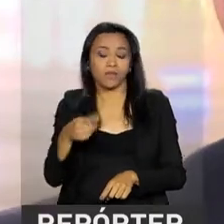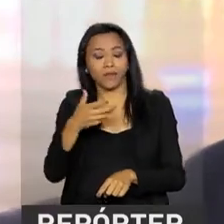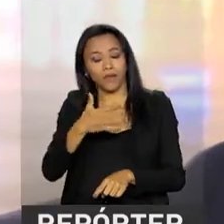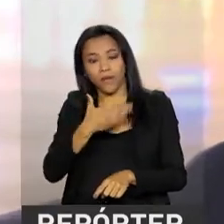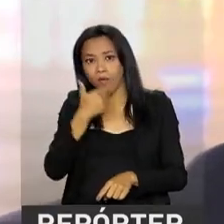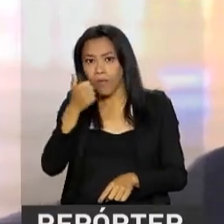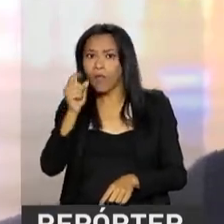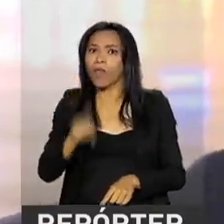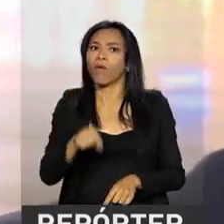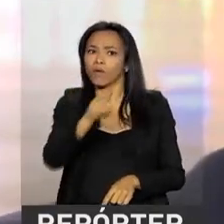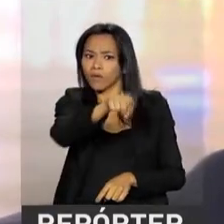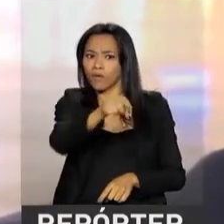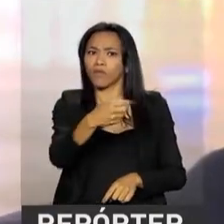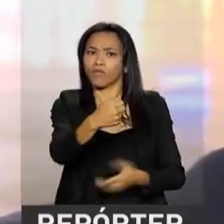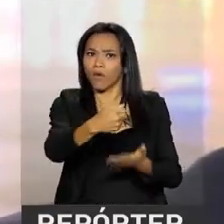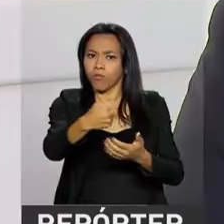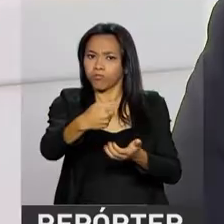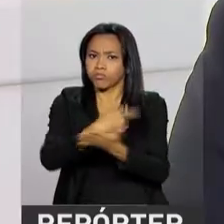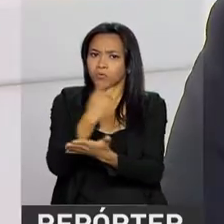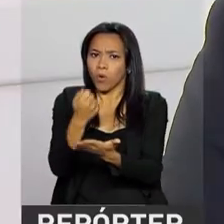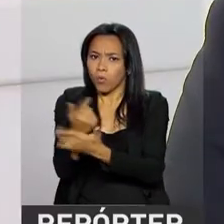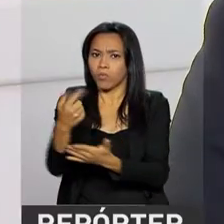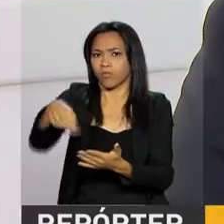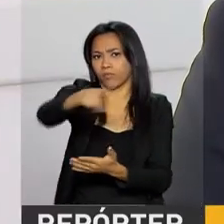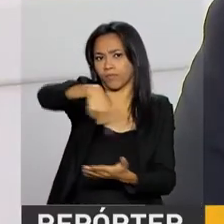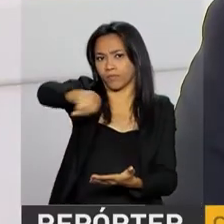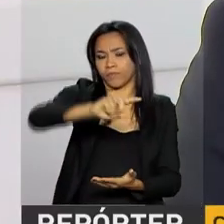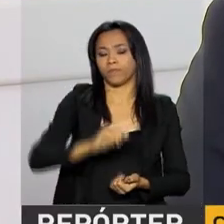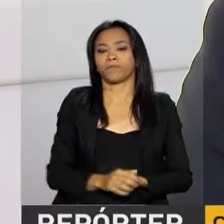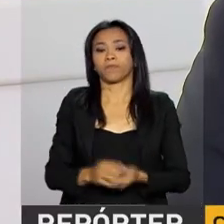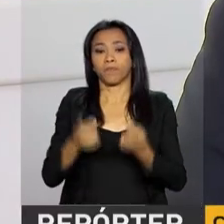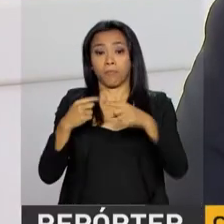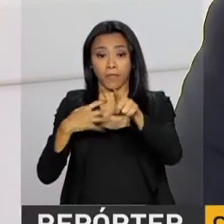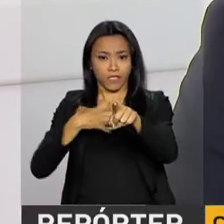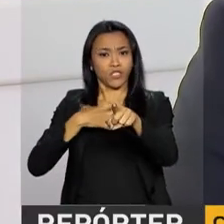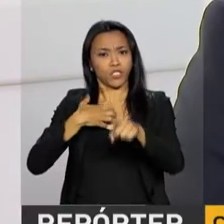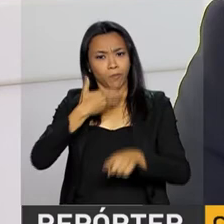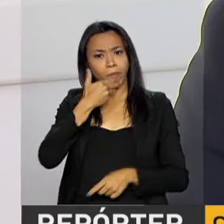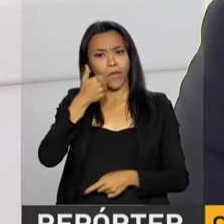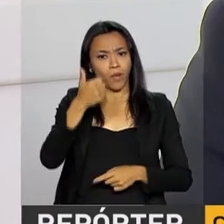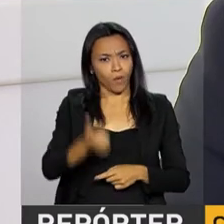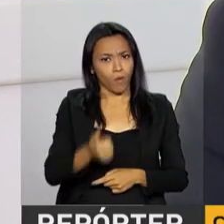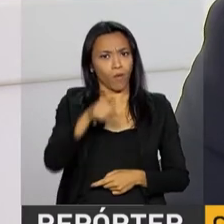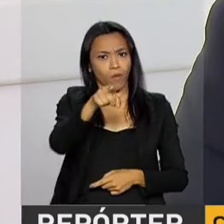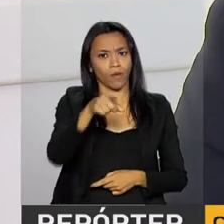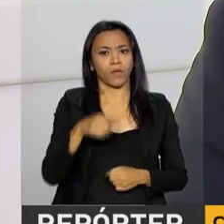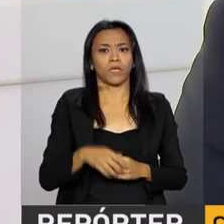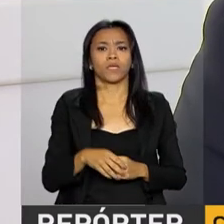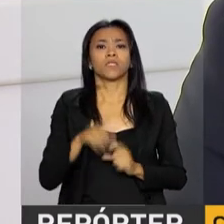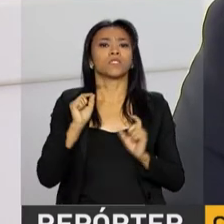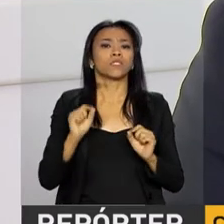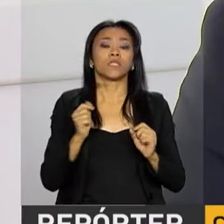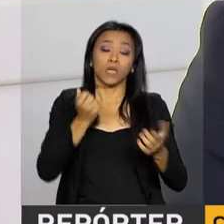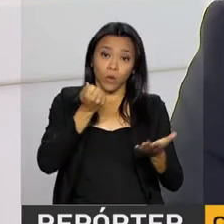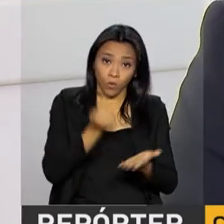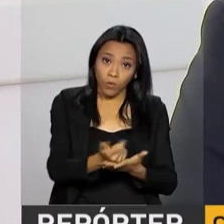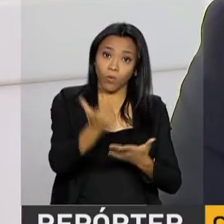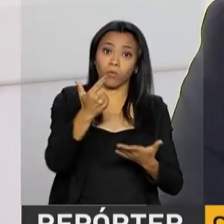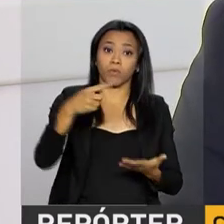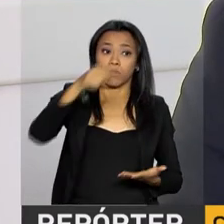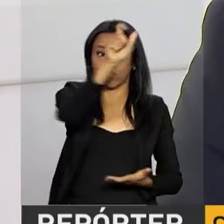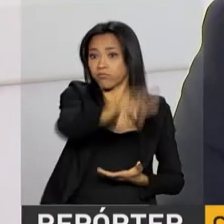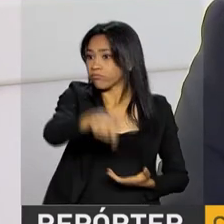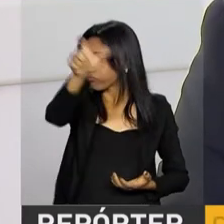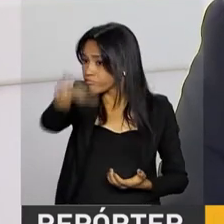maior responsável pelo desempenho positivo. A gente sentiu essa melhora, o poder de compra dos